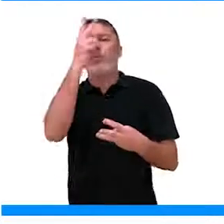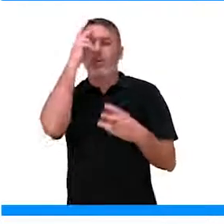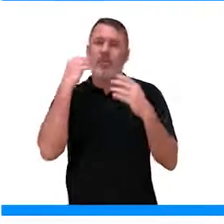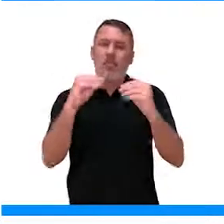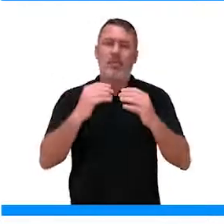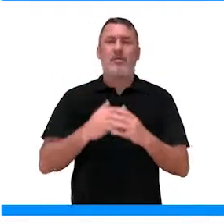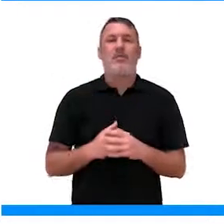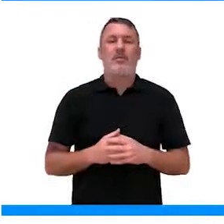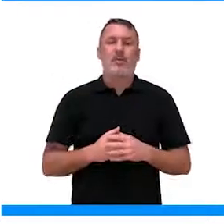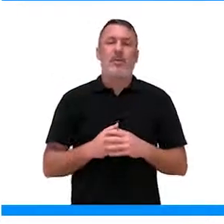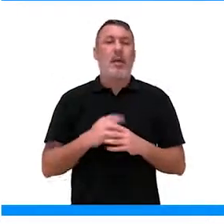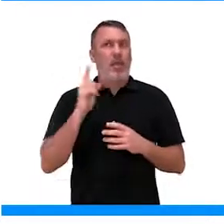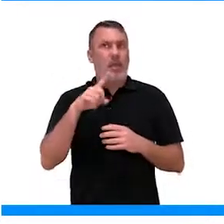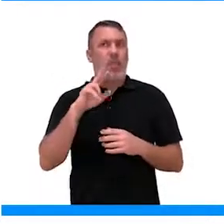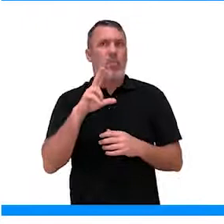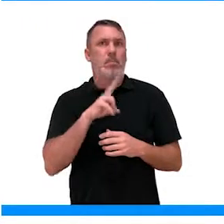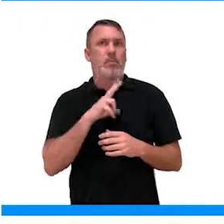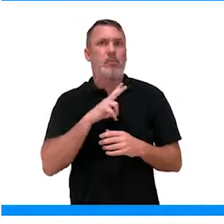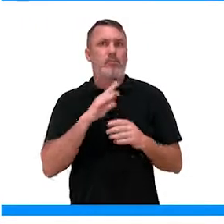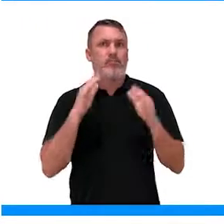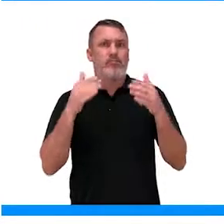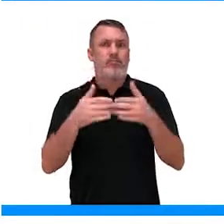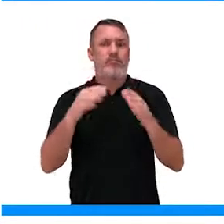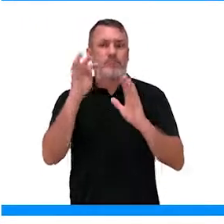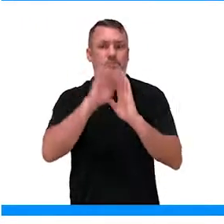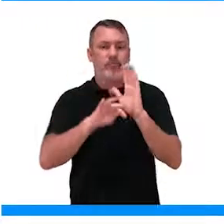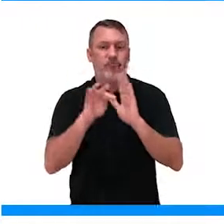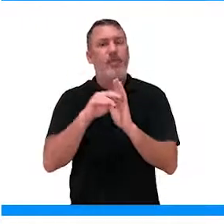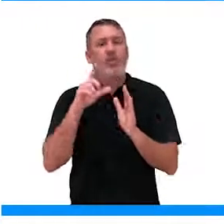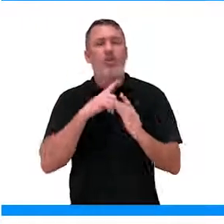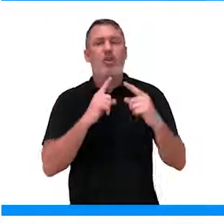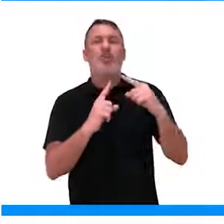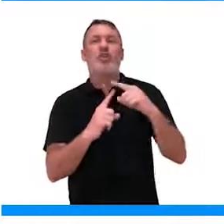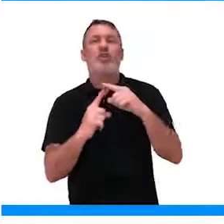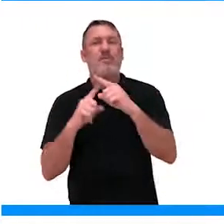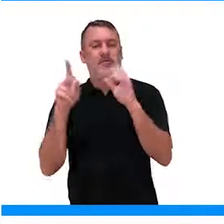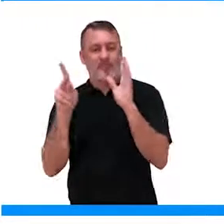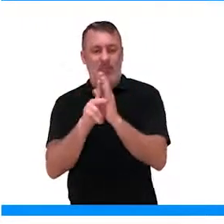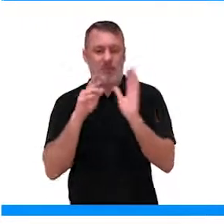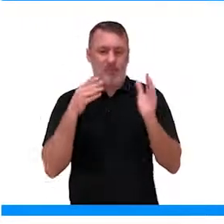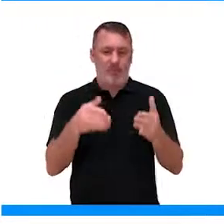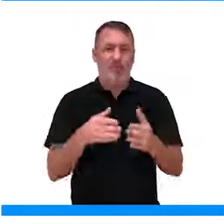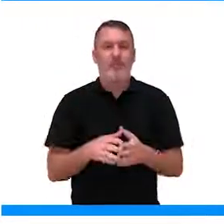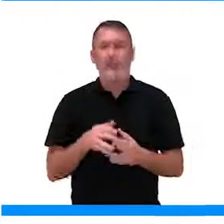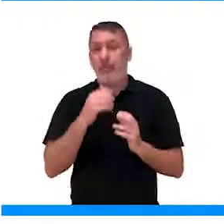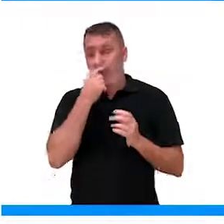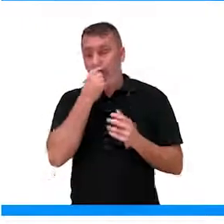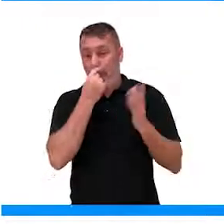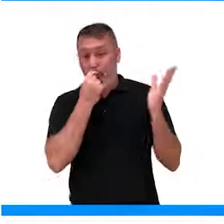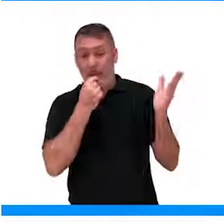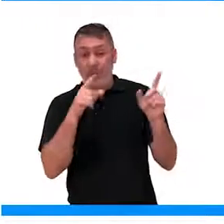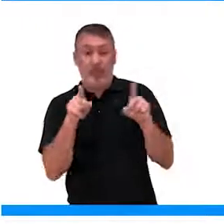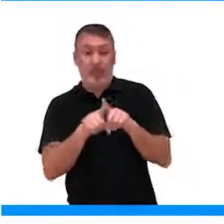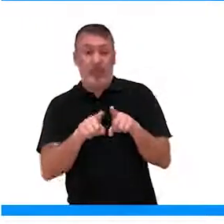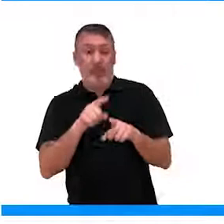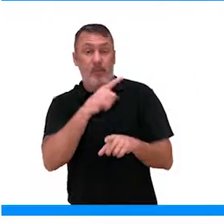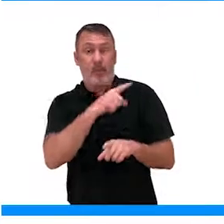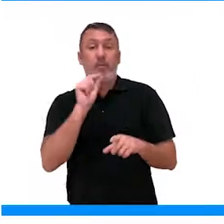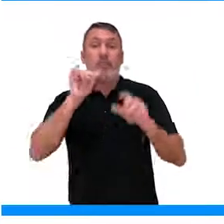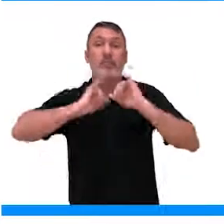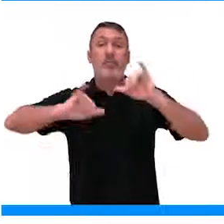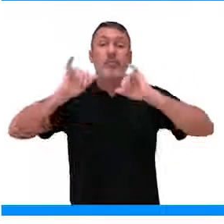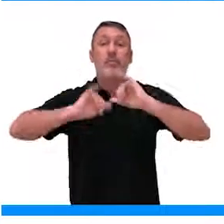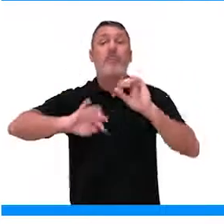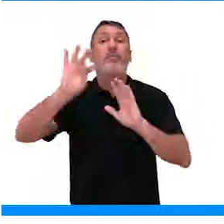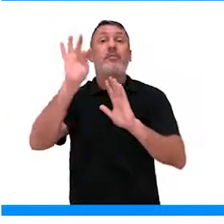né? É um texto bem peculiar também e sempre se direciona a alguém, né? Uma vez que é um convite. A